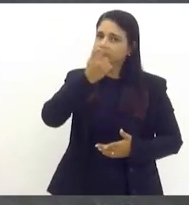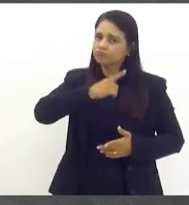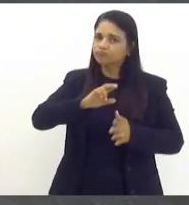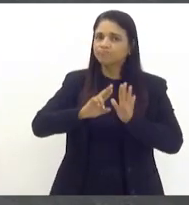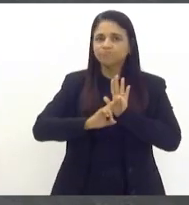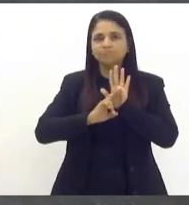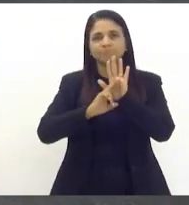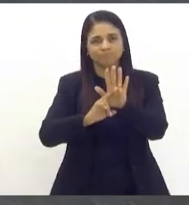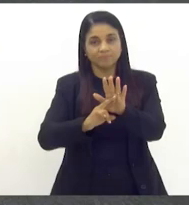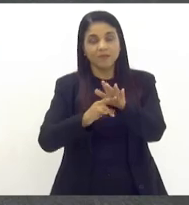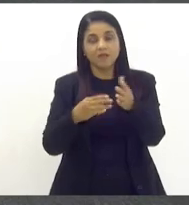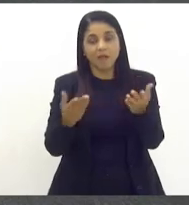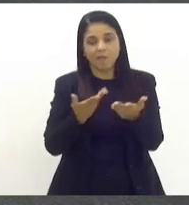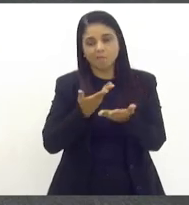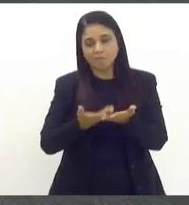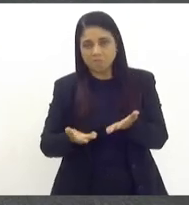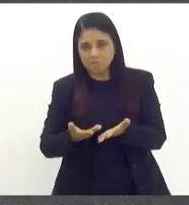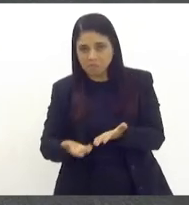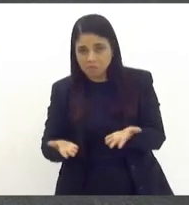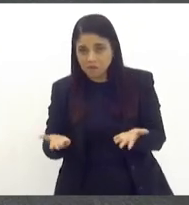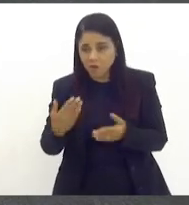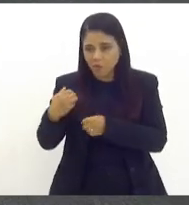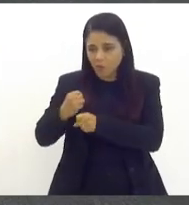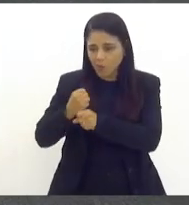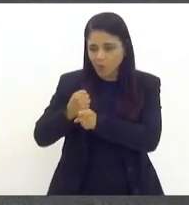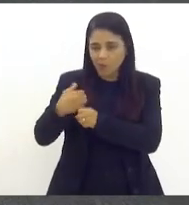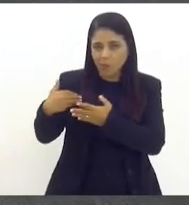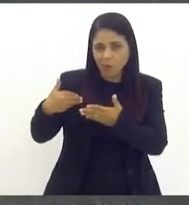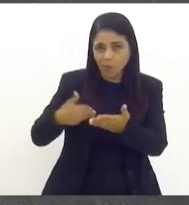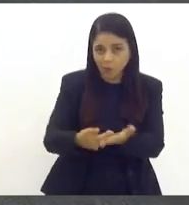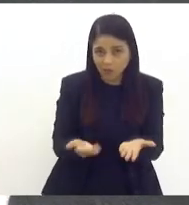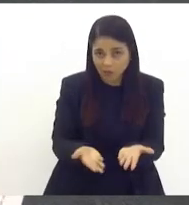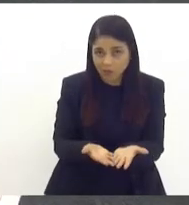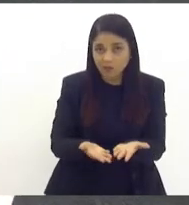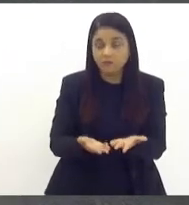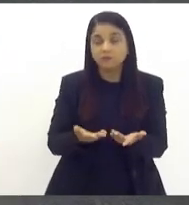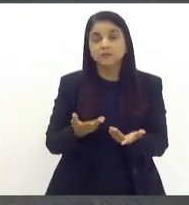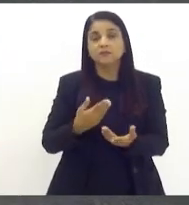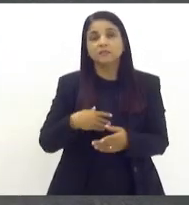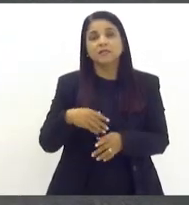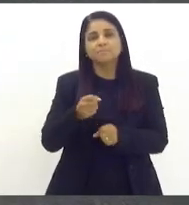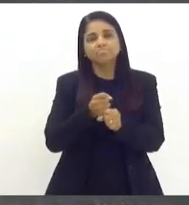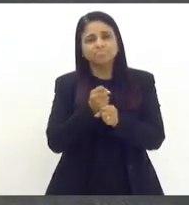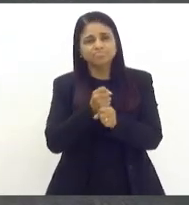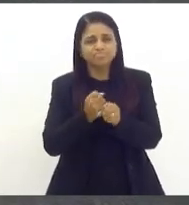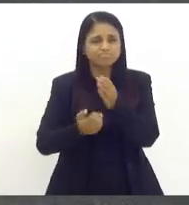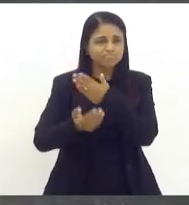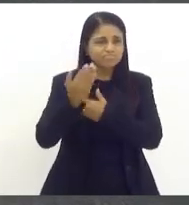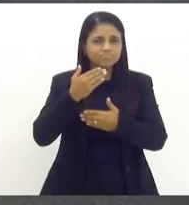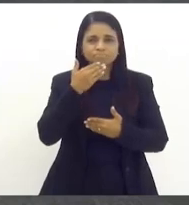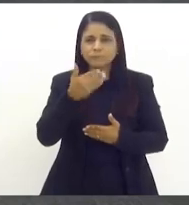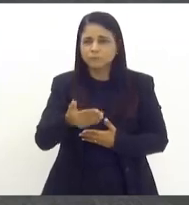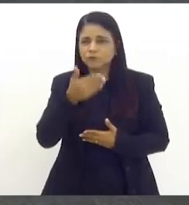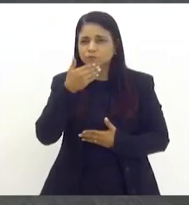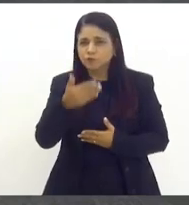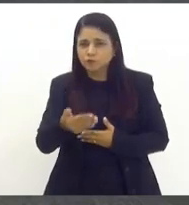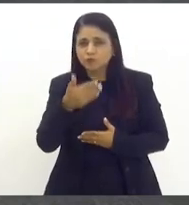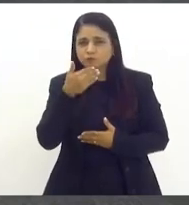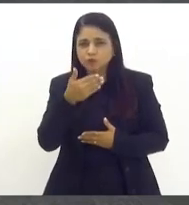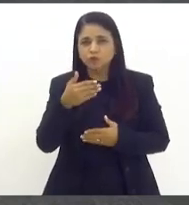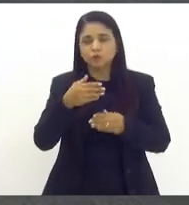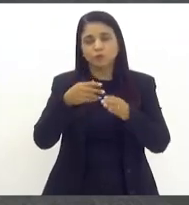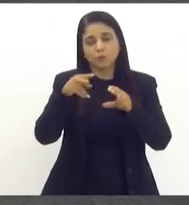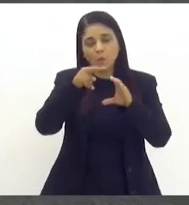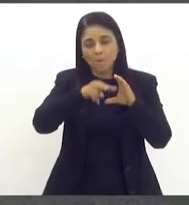longo desses anos é uma antiga demanda e reivindicação no mercado áudio